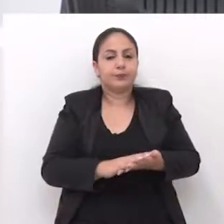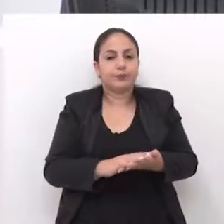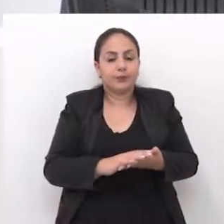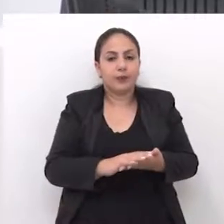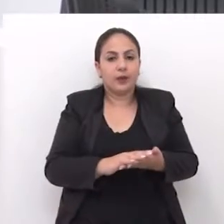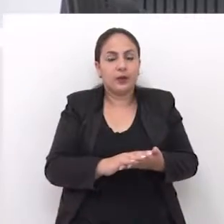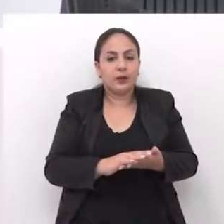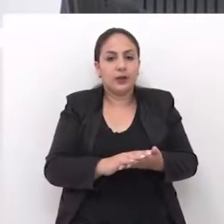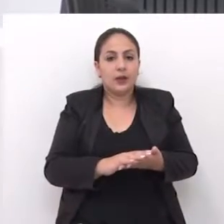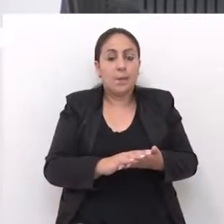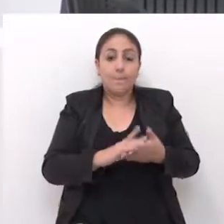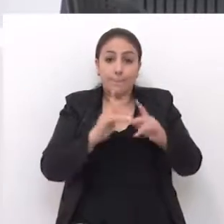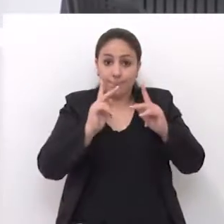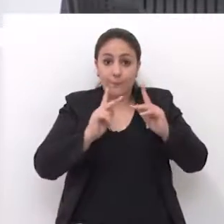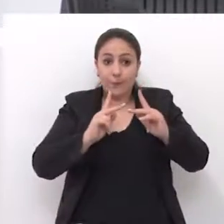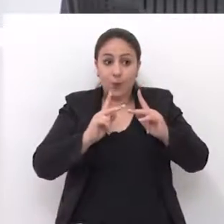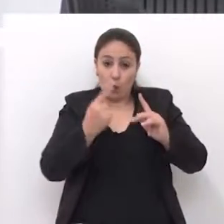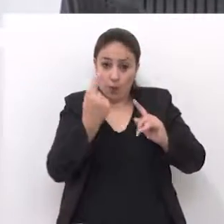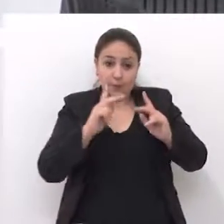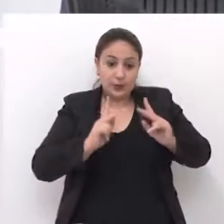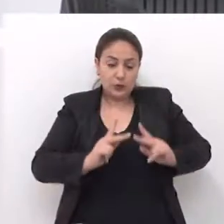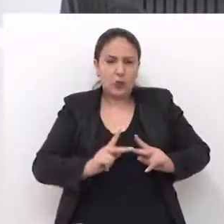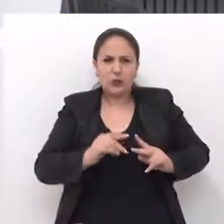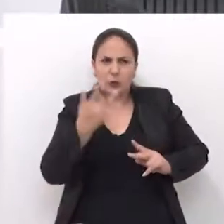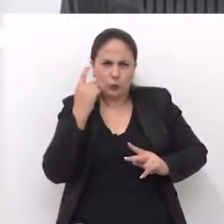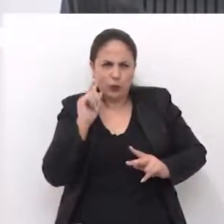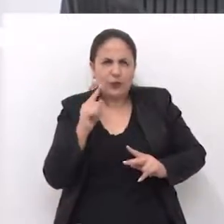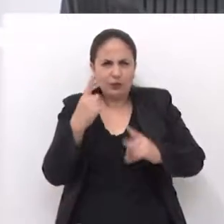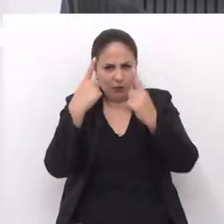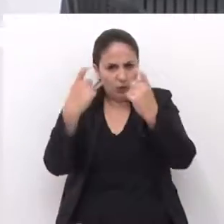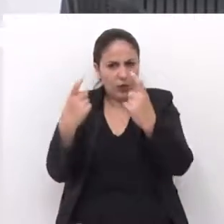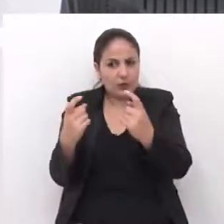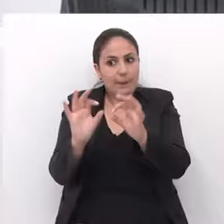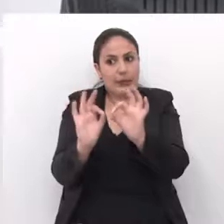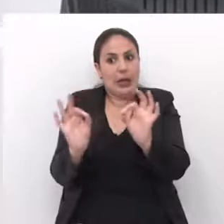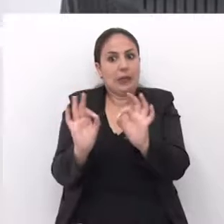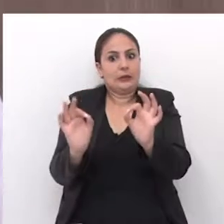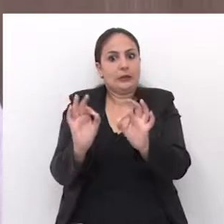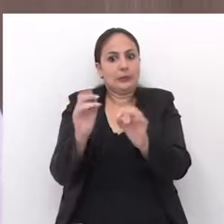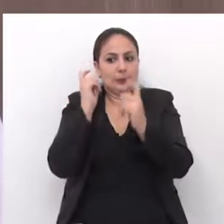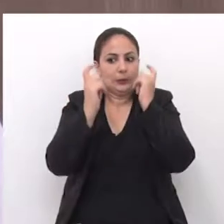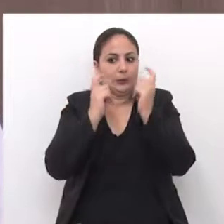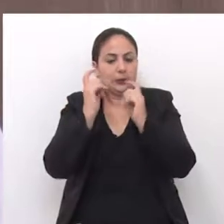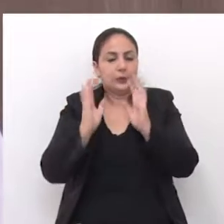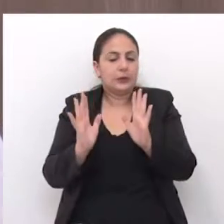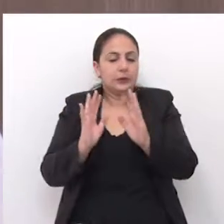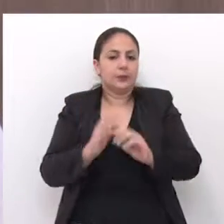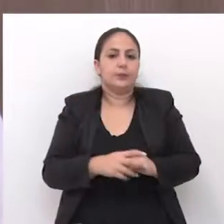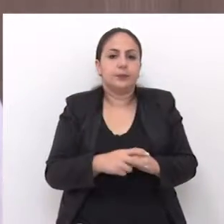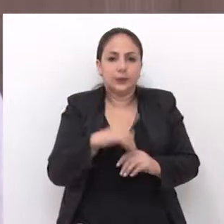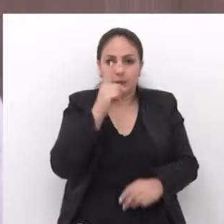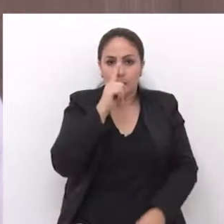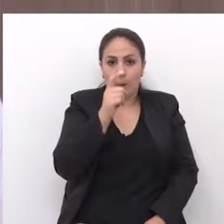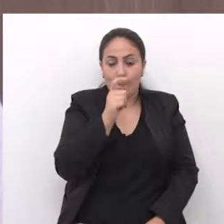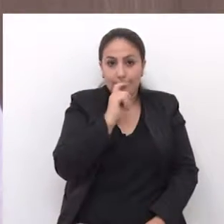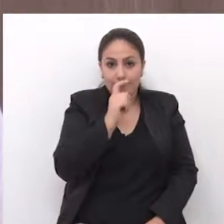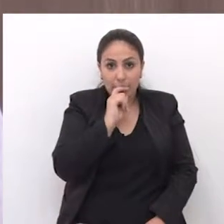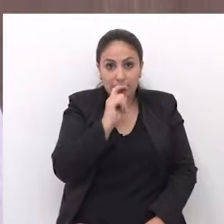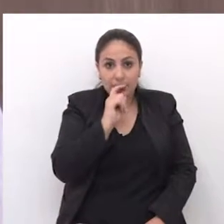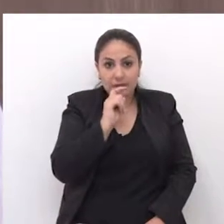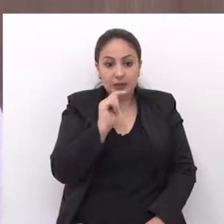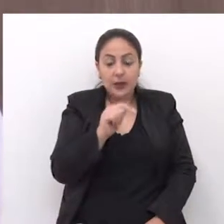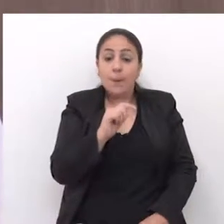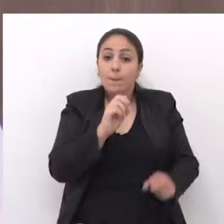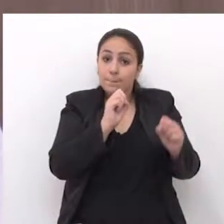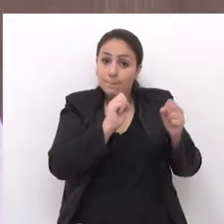né? Ainda bem, uma pessoa até foi uma agressão ali, mas parece que nada grave. Que os pais possam ser aqueles